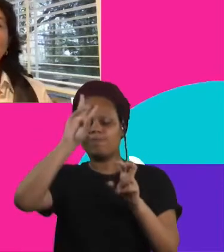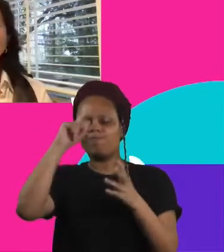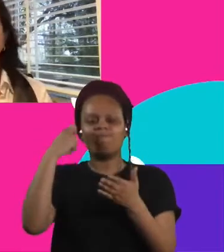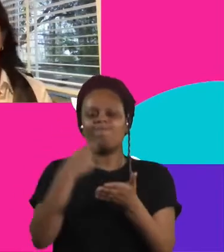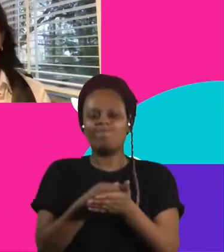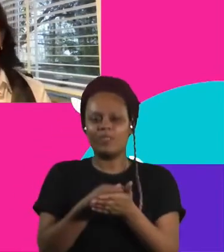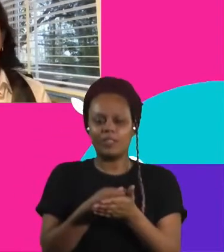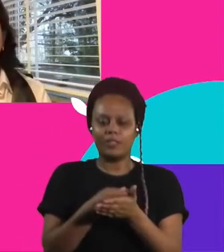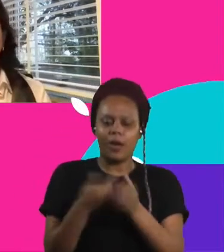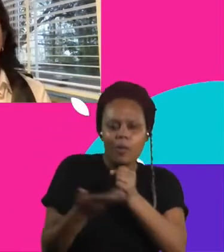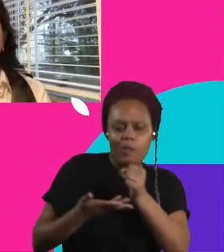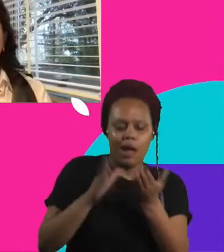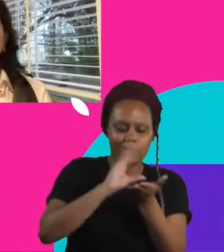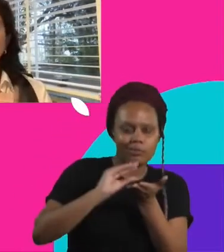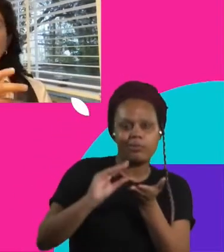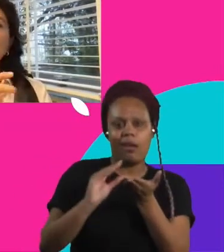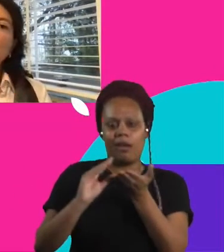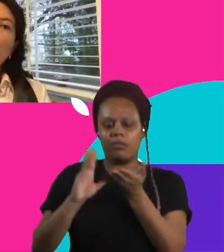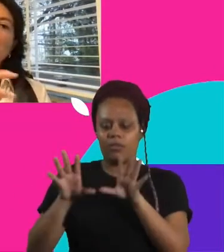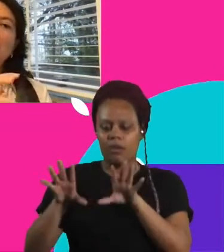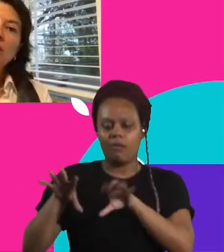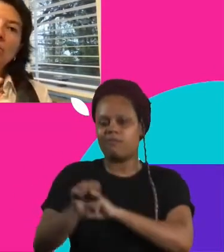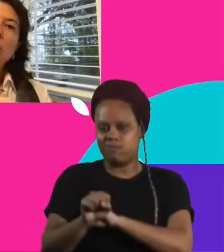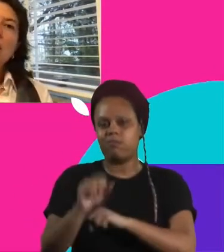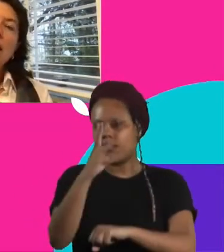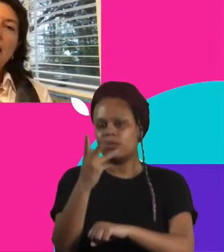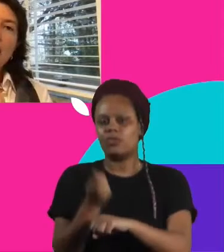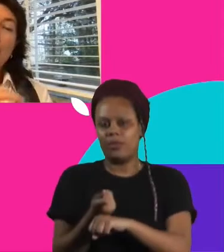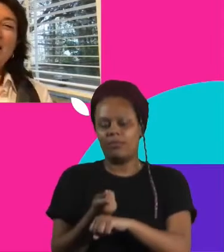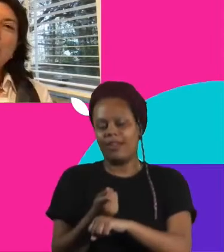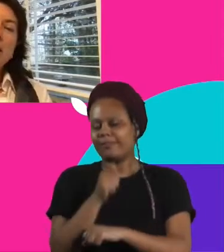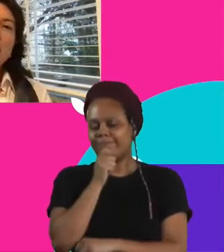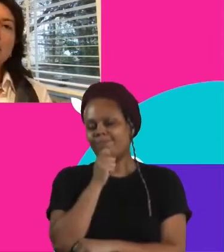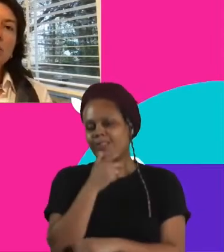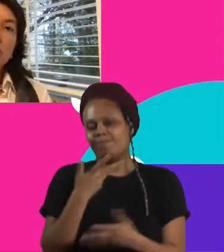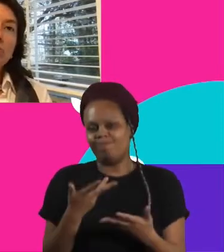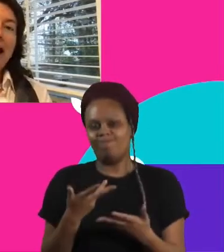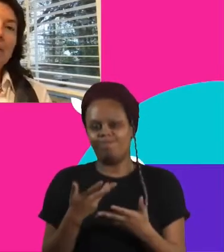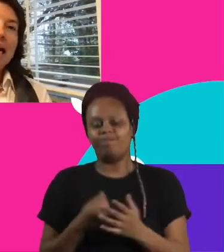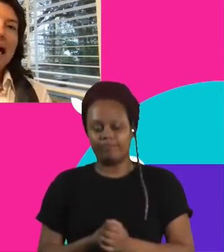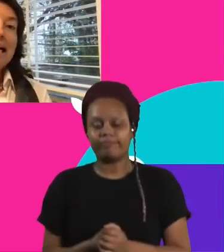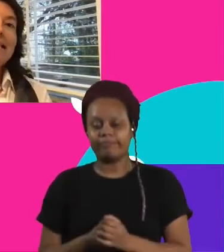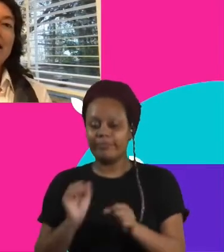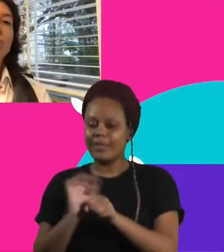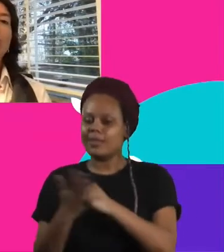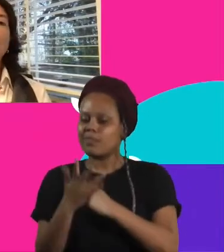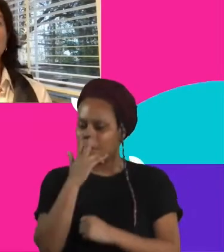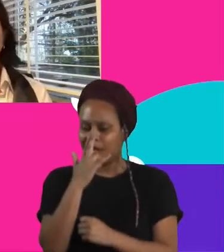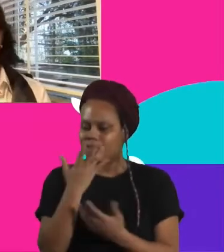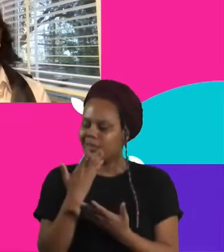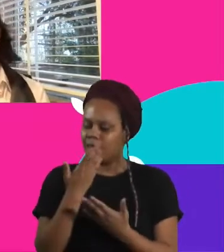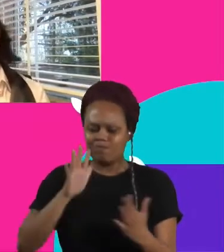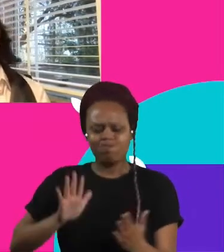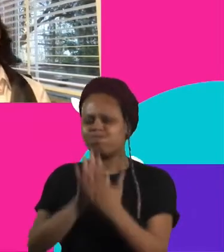dados e evidências e informação de qualidade. Então, a gente vê isso começando, a pandemia acho que deu um tapa na cara e acelerou muito